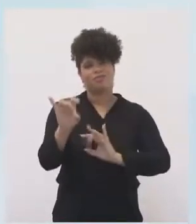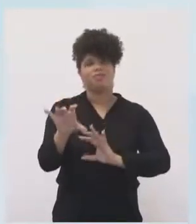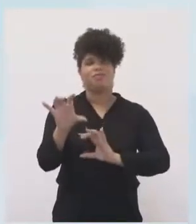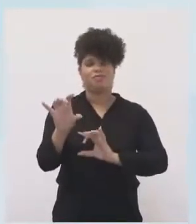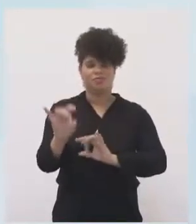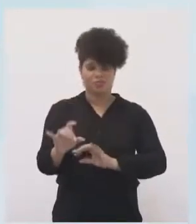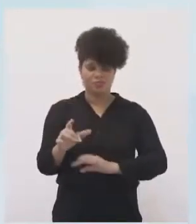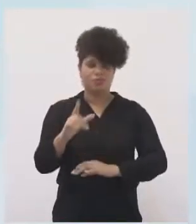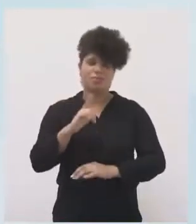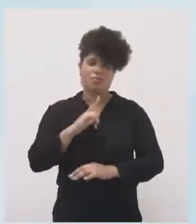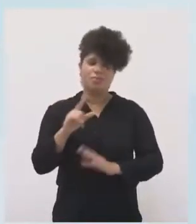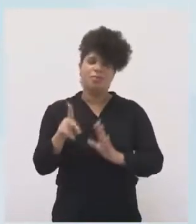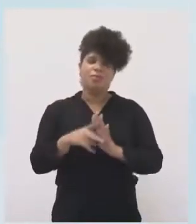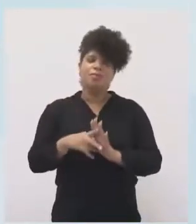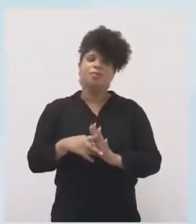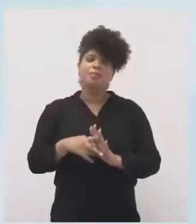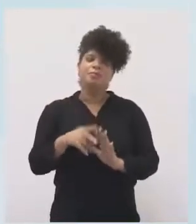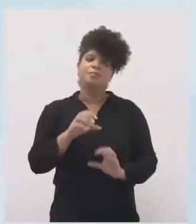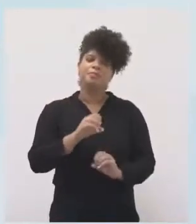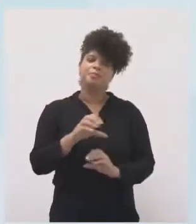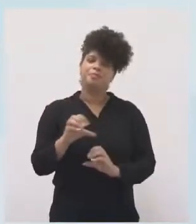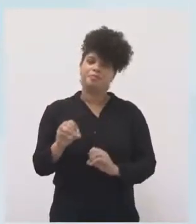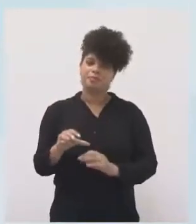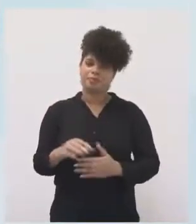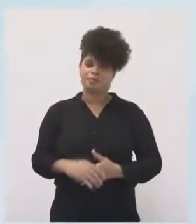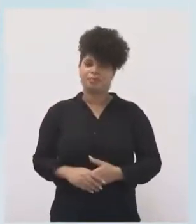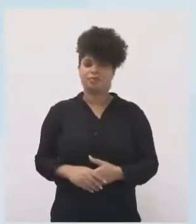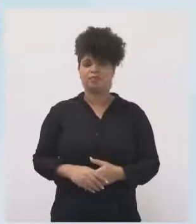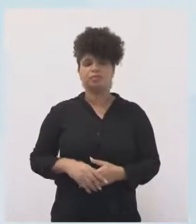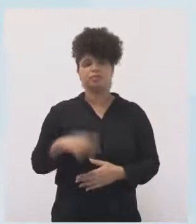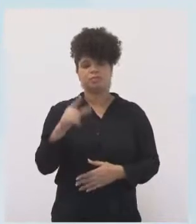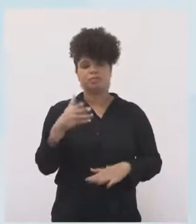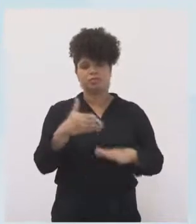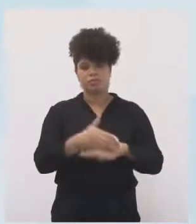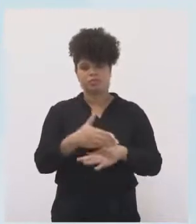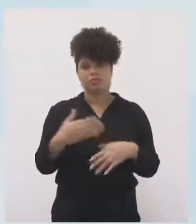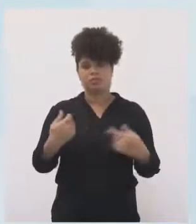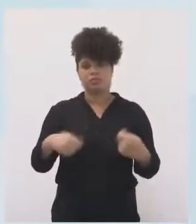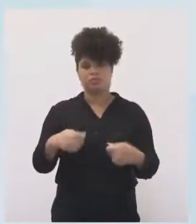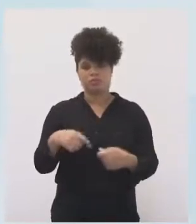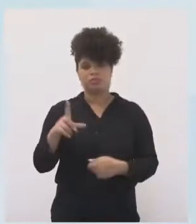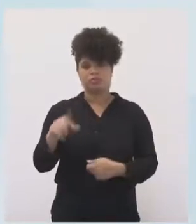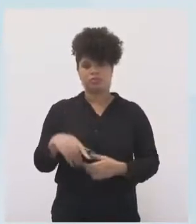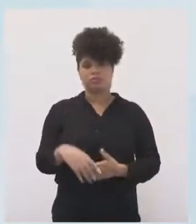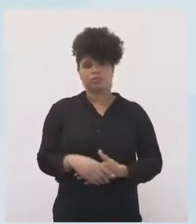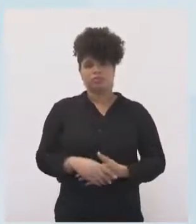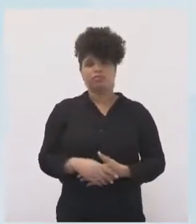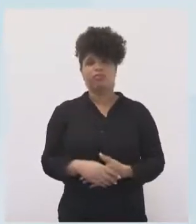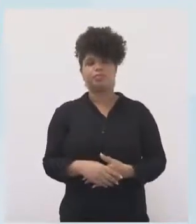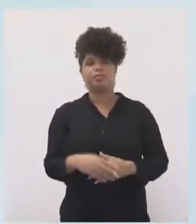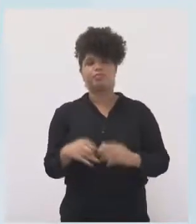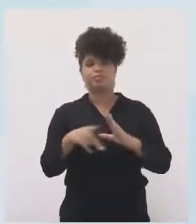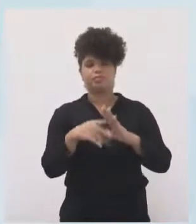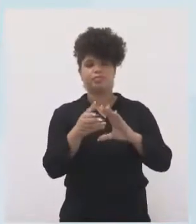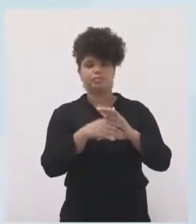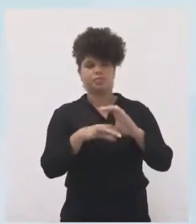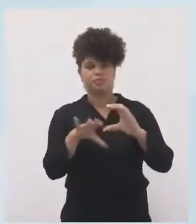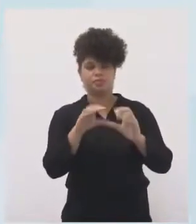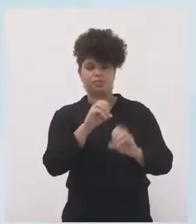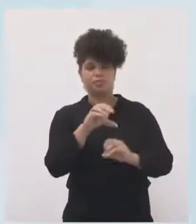em conta educacional. Então, você precisa fazer o acesso por essa página do Canva para Educação,